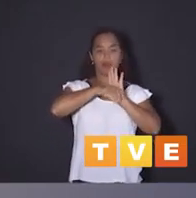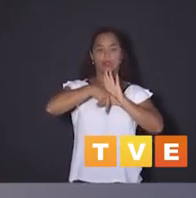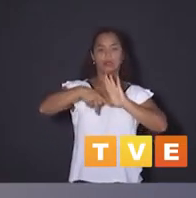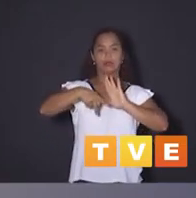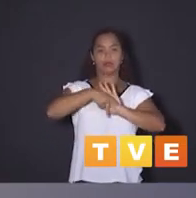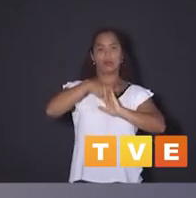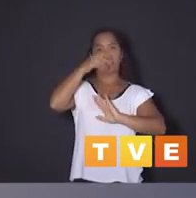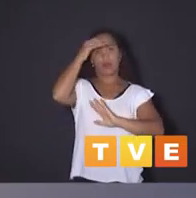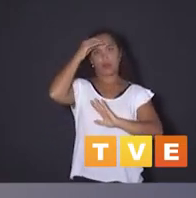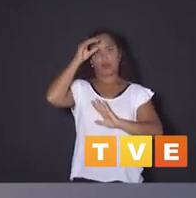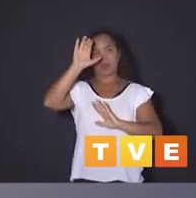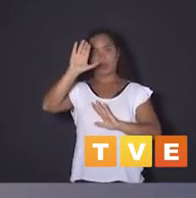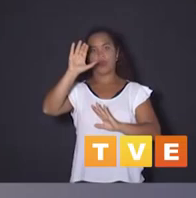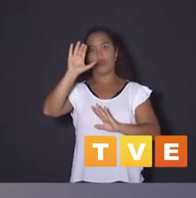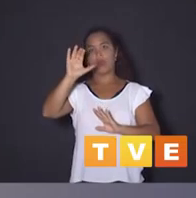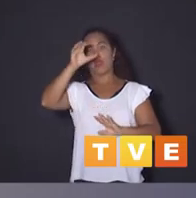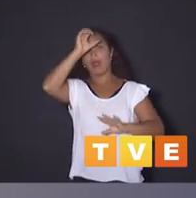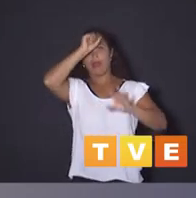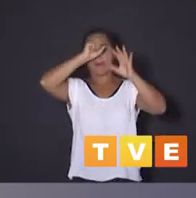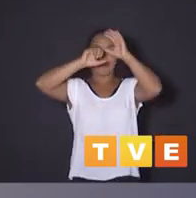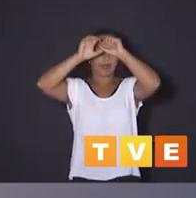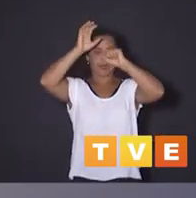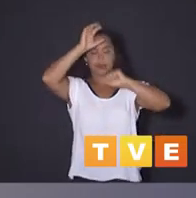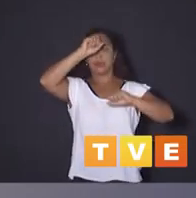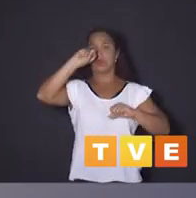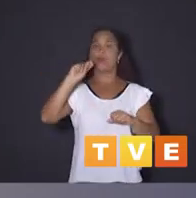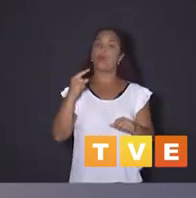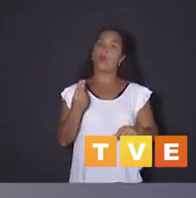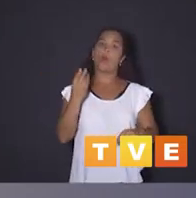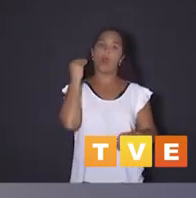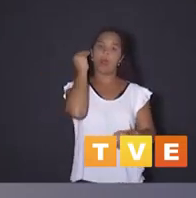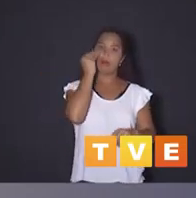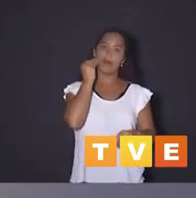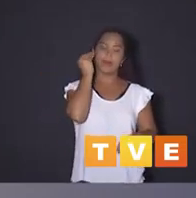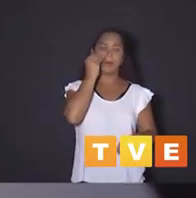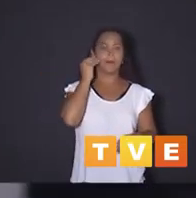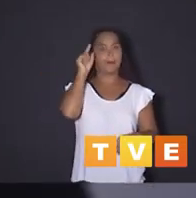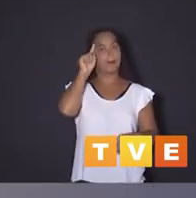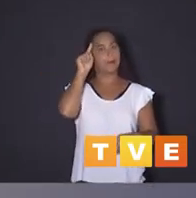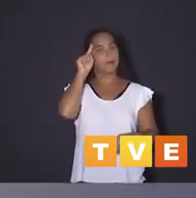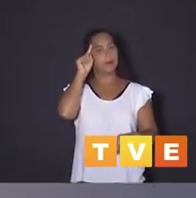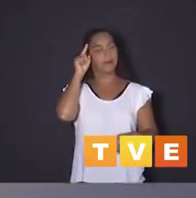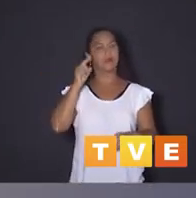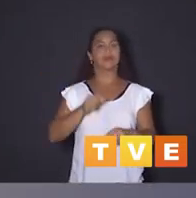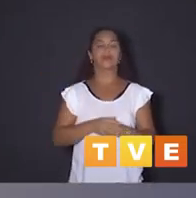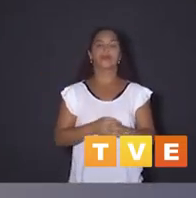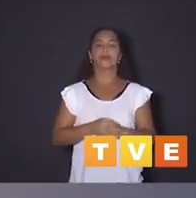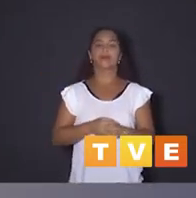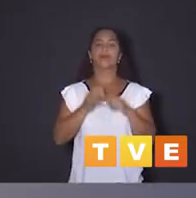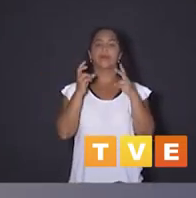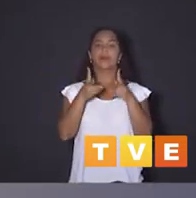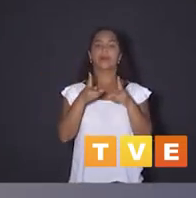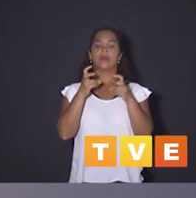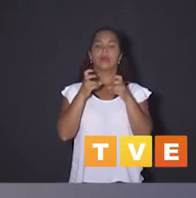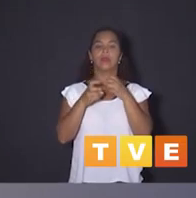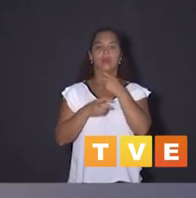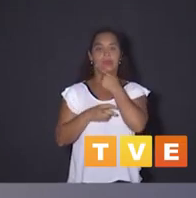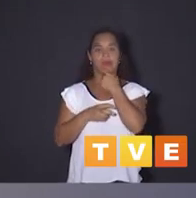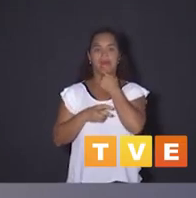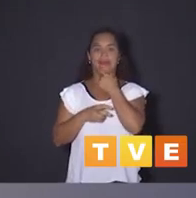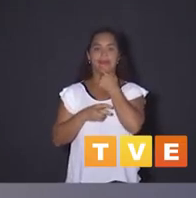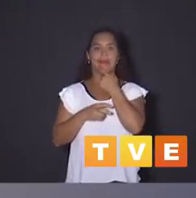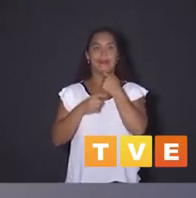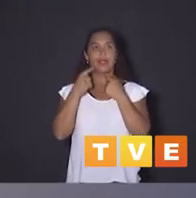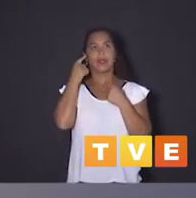seja na nossa formação o que experience anos no dia a dia a gente vai é sempre